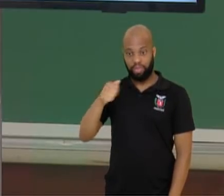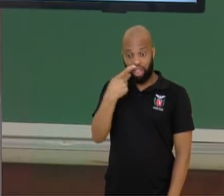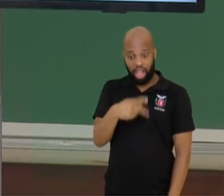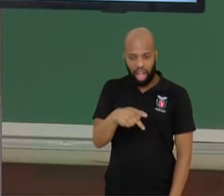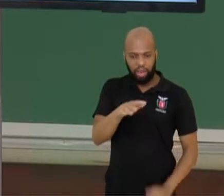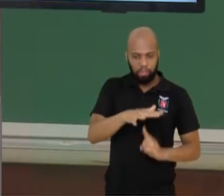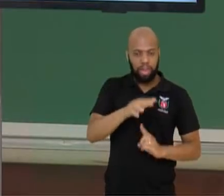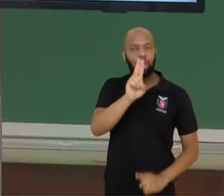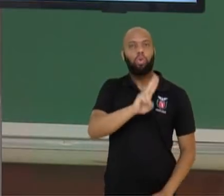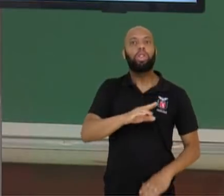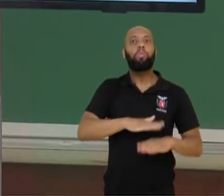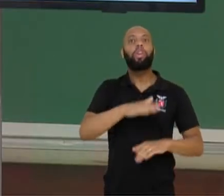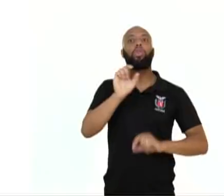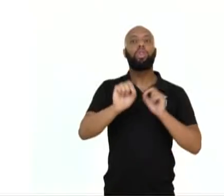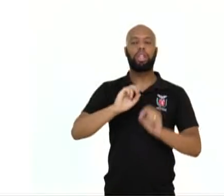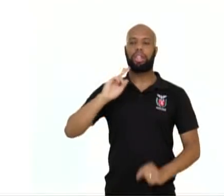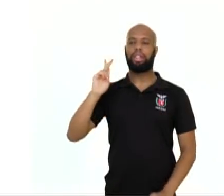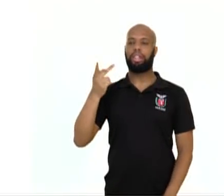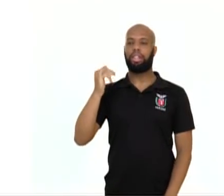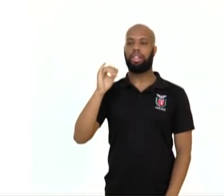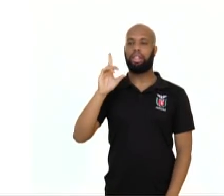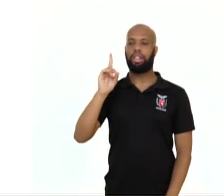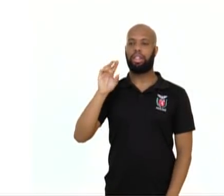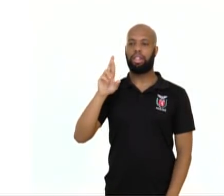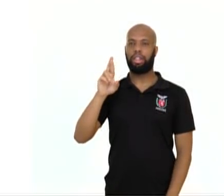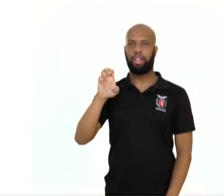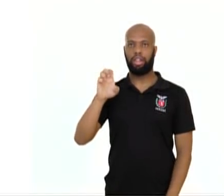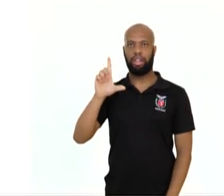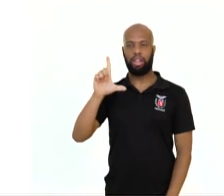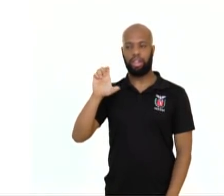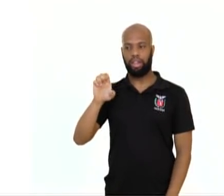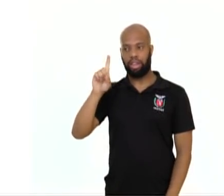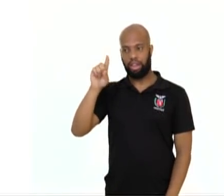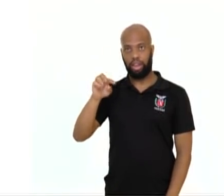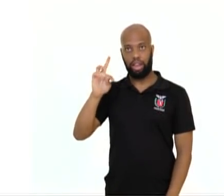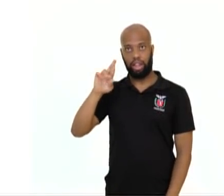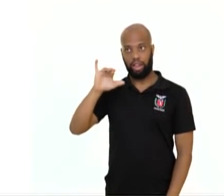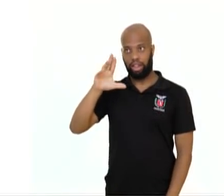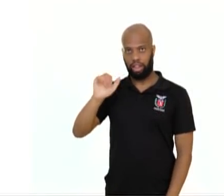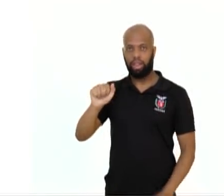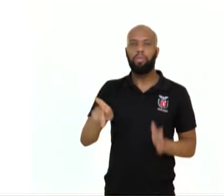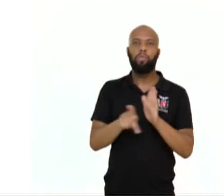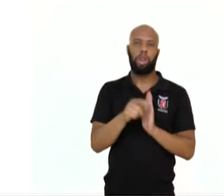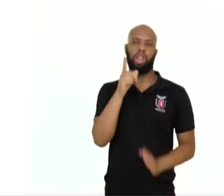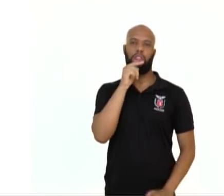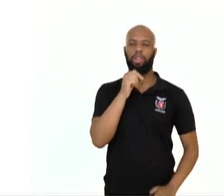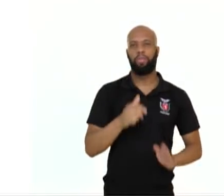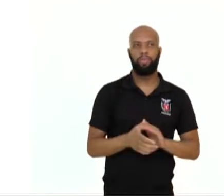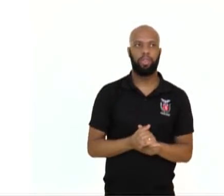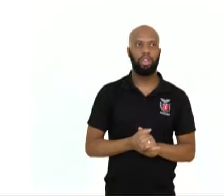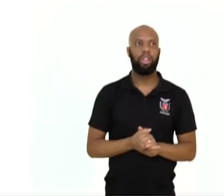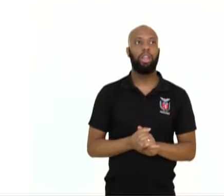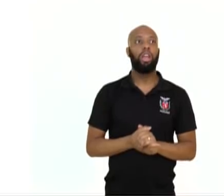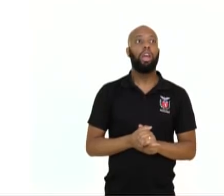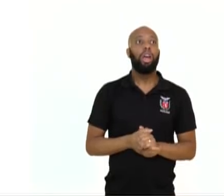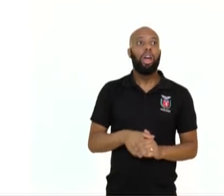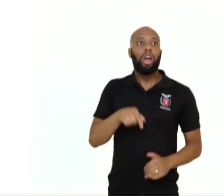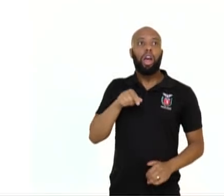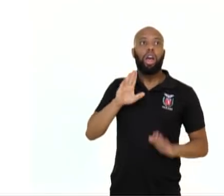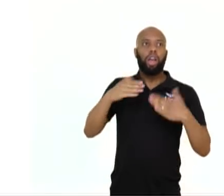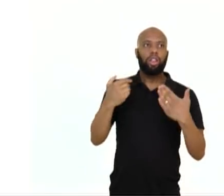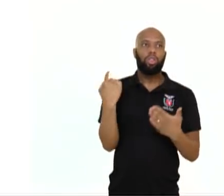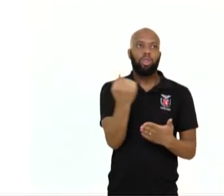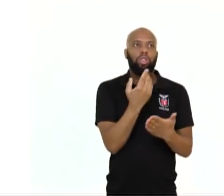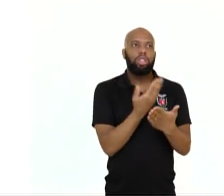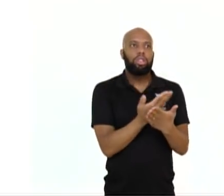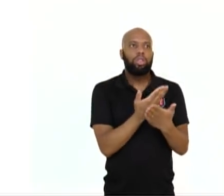aqui. Tá, e as usinas nucleares? Você falou que ela também é considerada ali uma máquina térmica, porque também